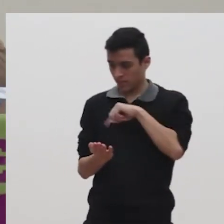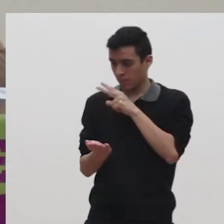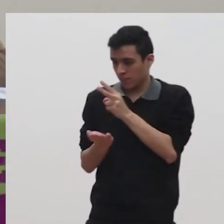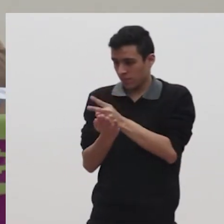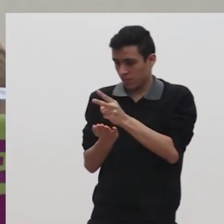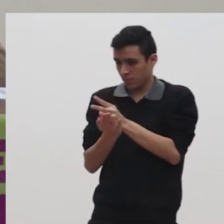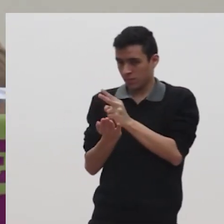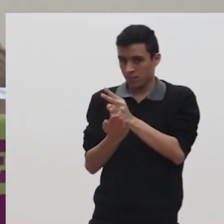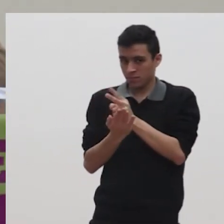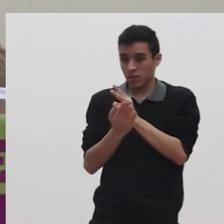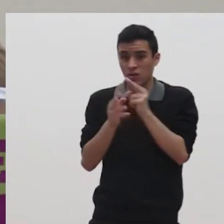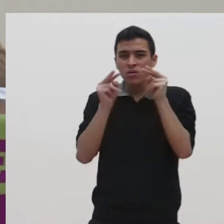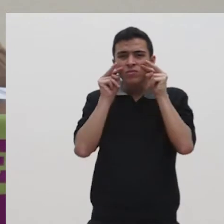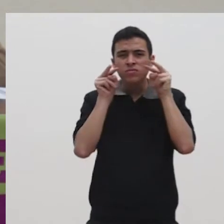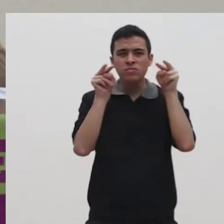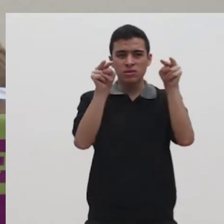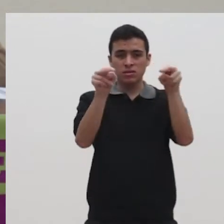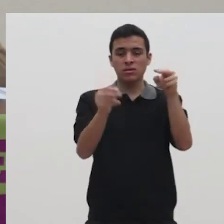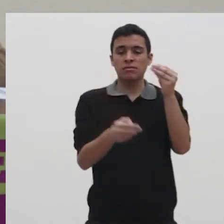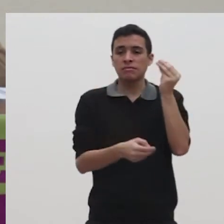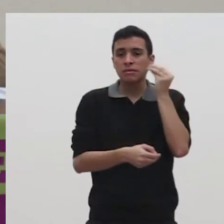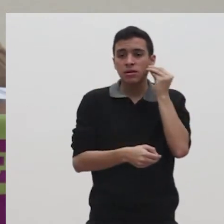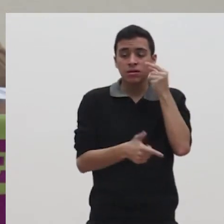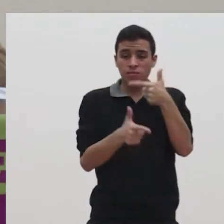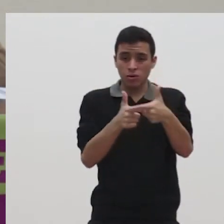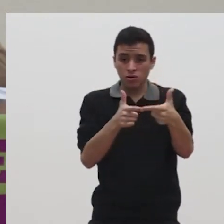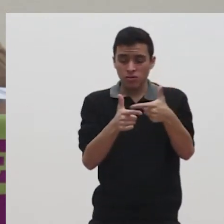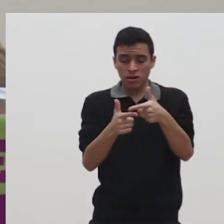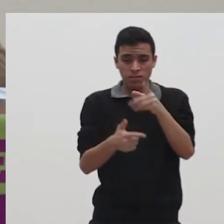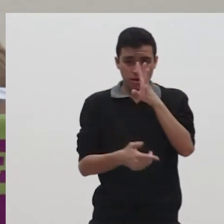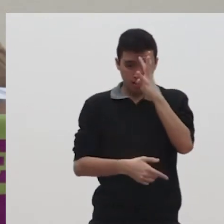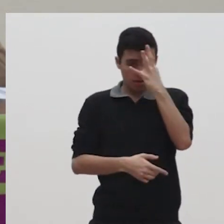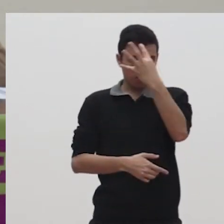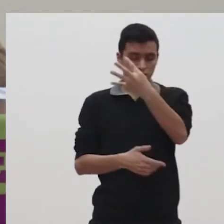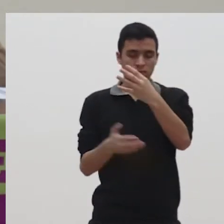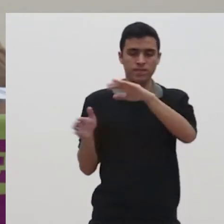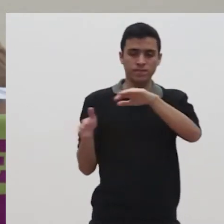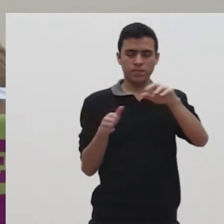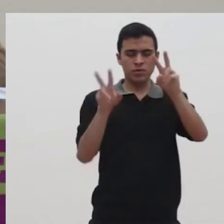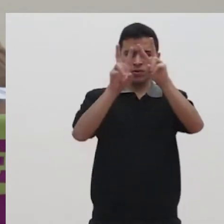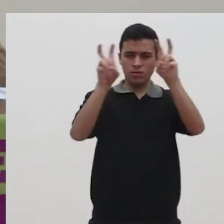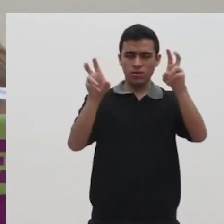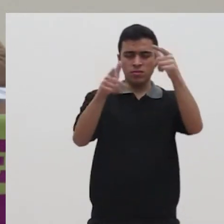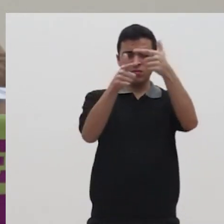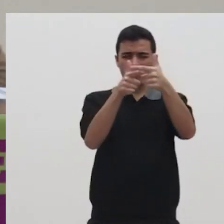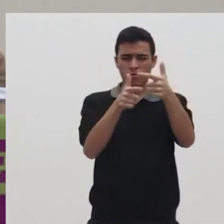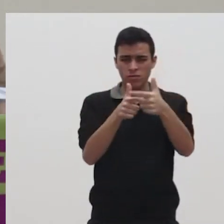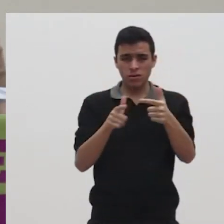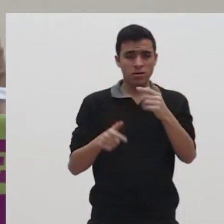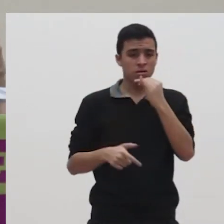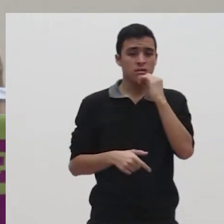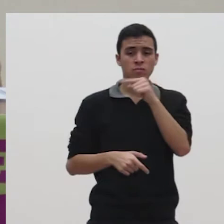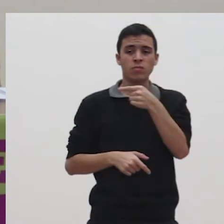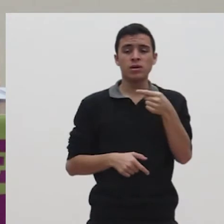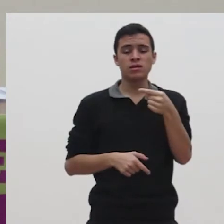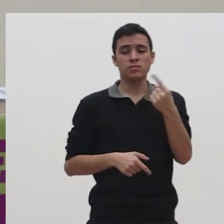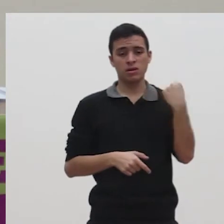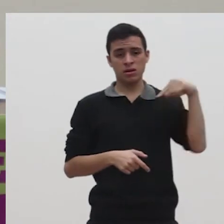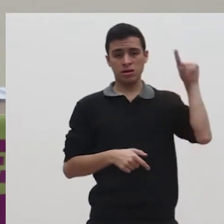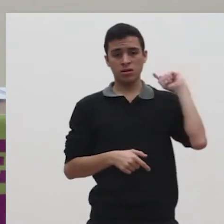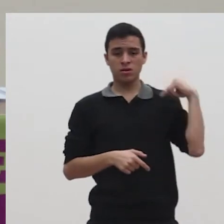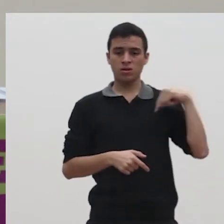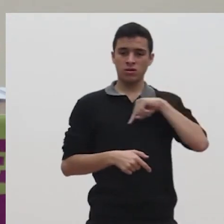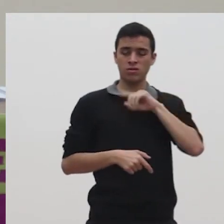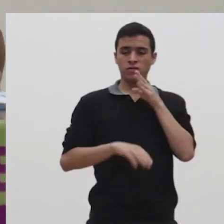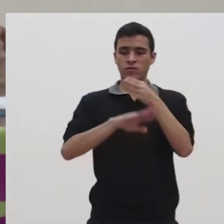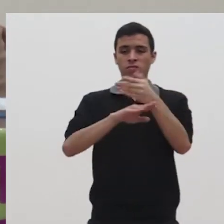a gente vai manter aqui, enquanto chapa, essa coisa de olhar para frente, né? Vamos tentar resolver os problemas. E sobre os problemas, eu vou dizer o seguinte, uma semana atrás, nós